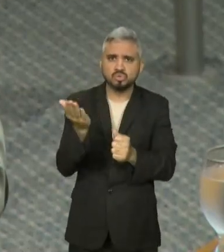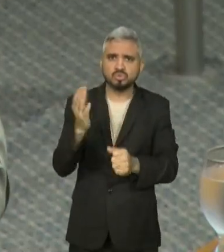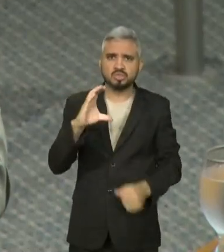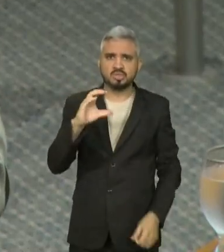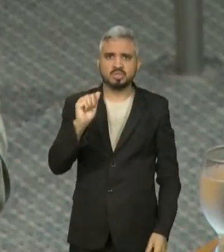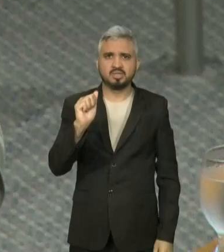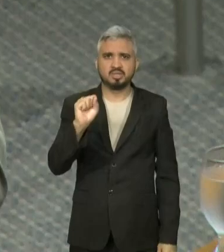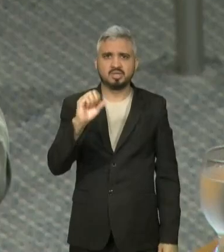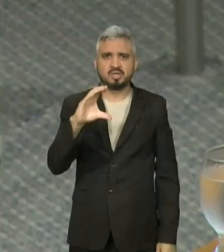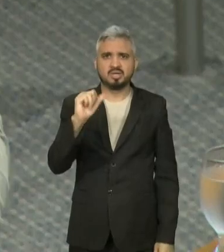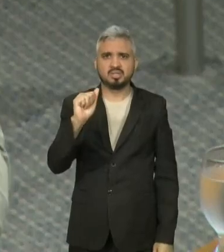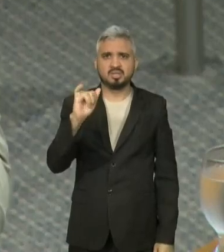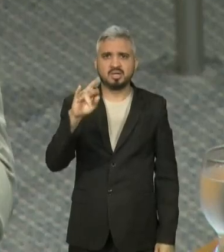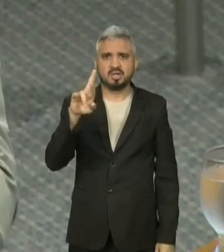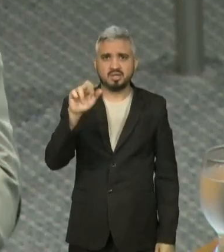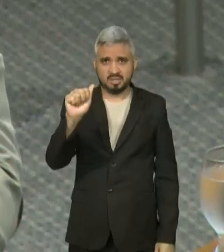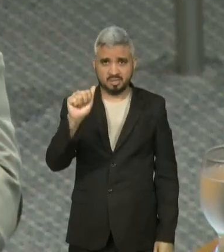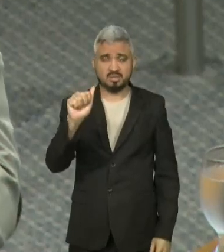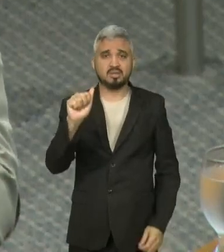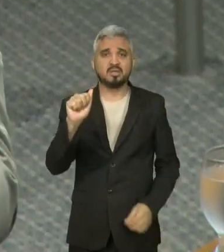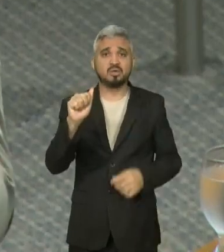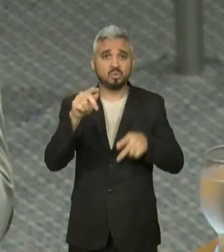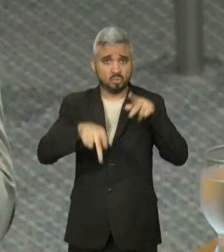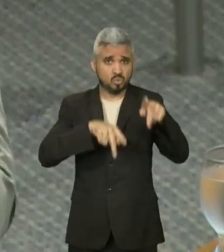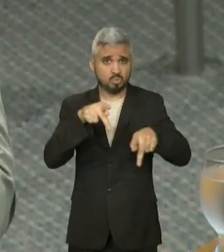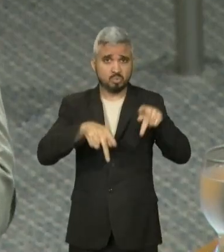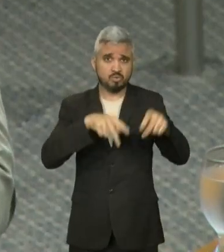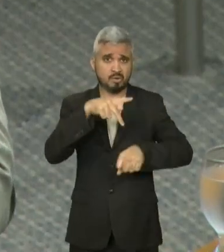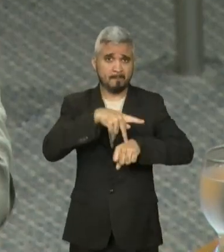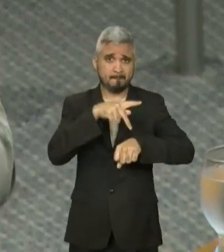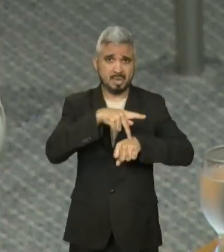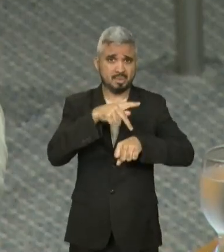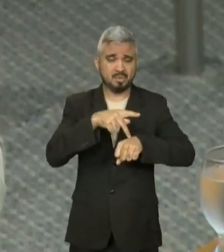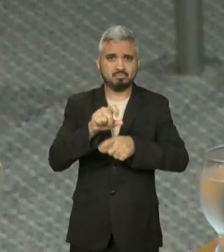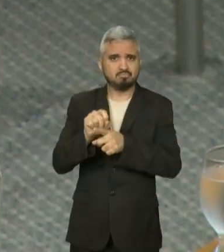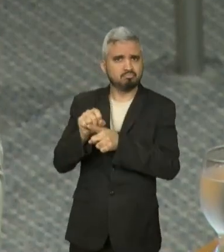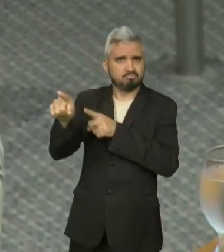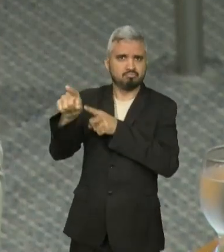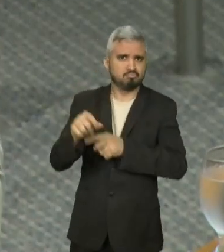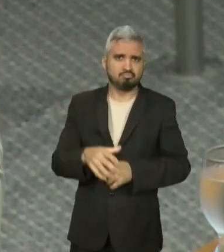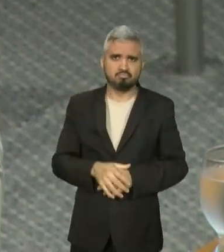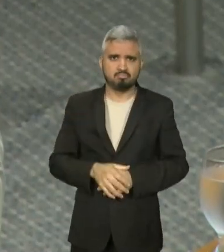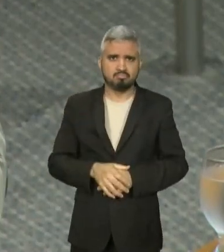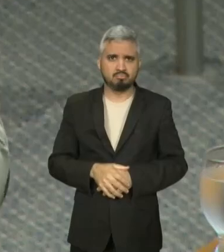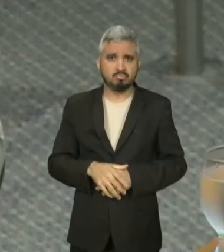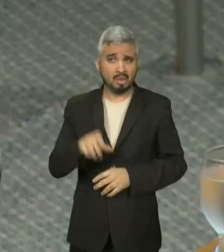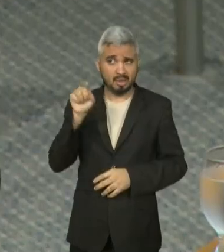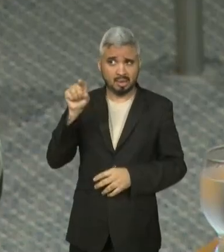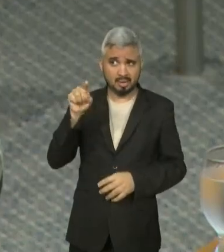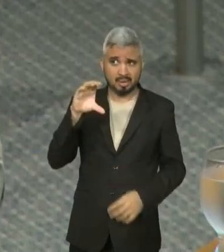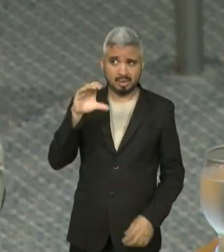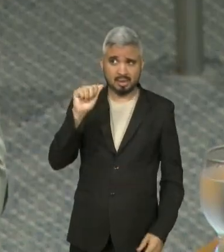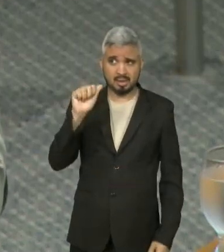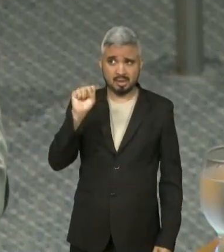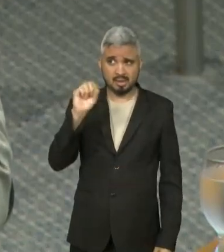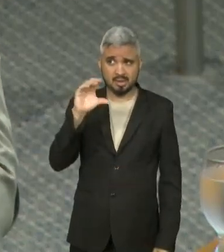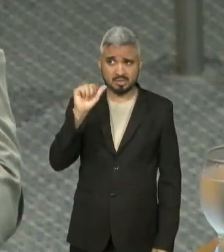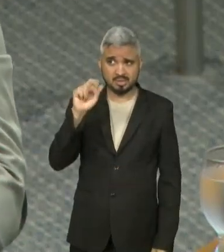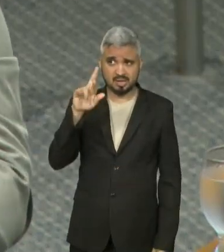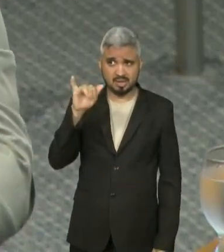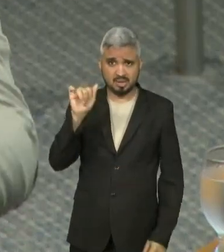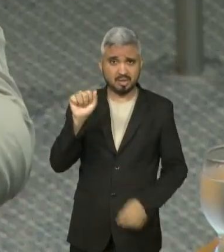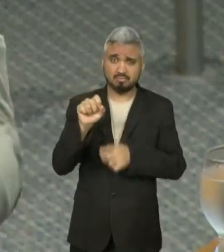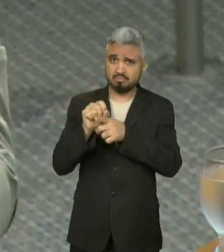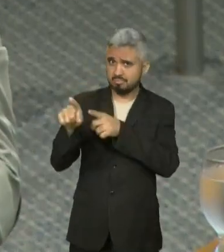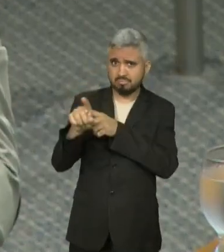correr. Não aguentou nem começar. A rejeição era tão grande que ele nem entrou. E o que o povo está mostrando que